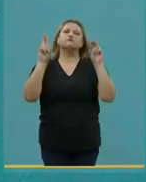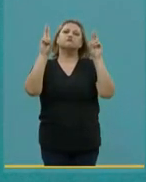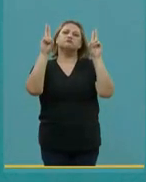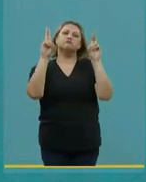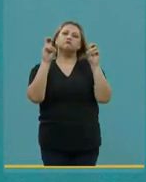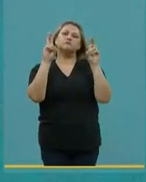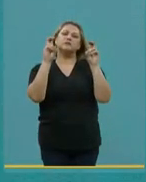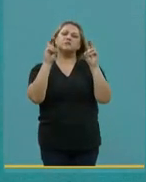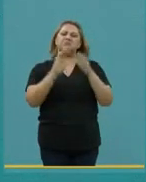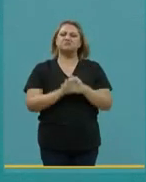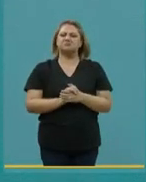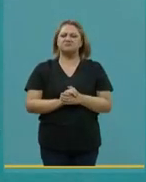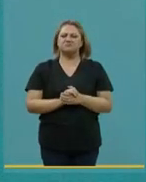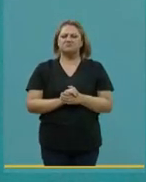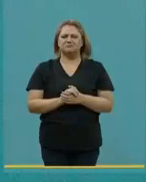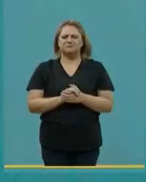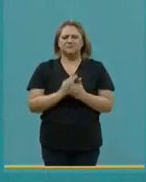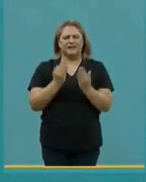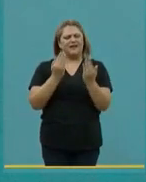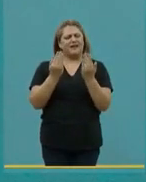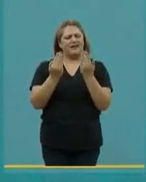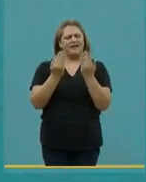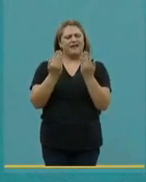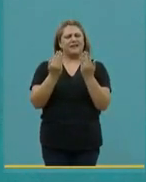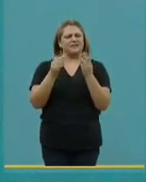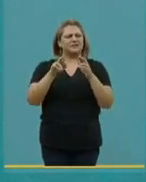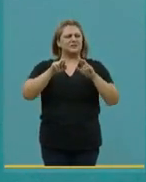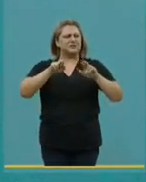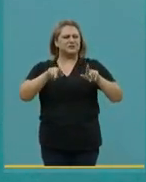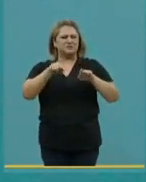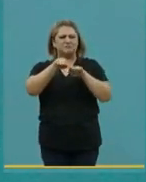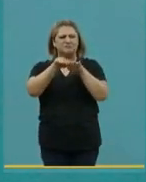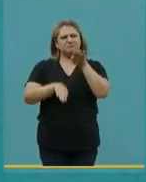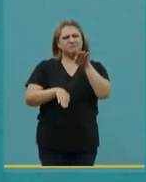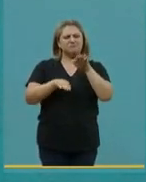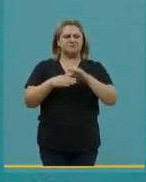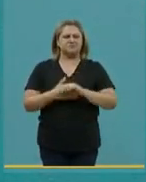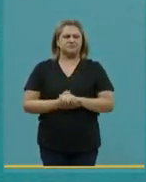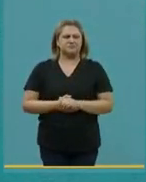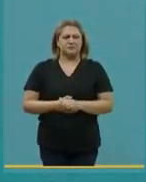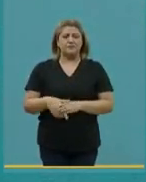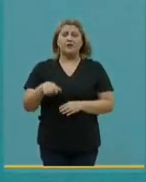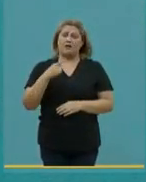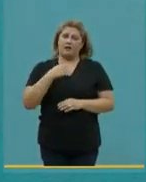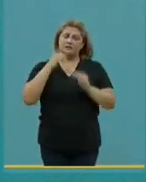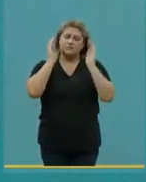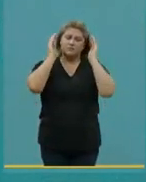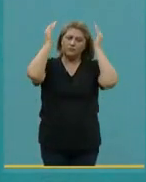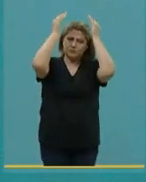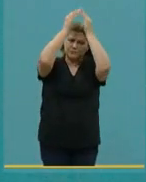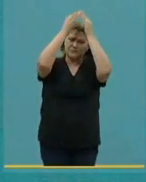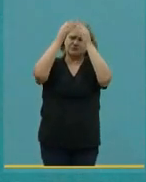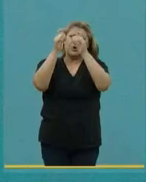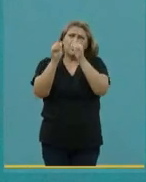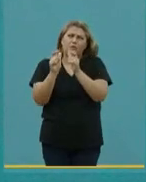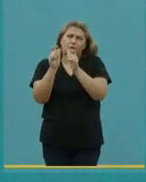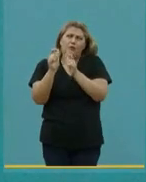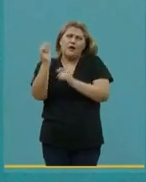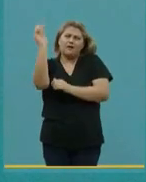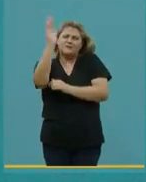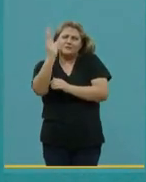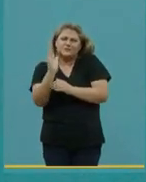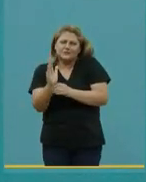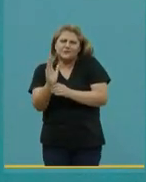desigualdade e eu sou o arcebispo numa região de profunda desigualdade social